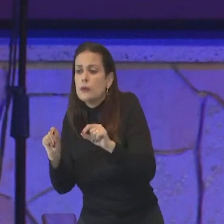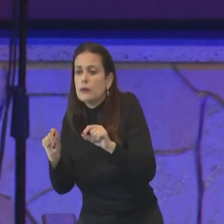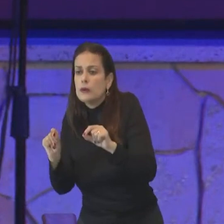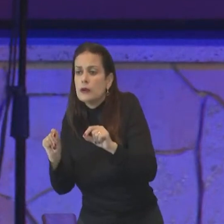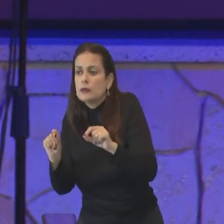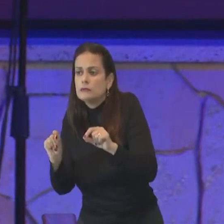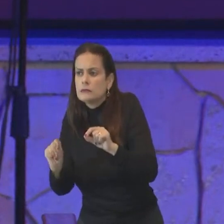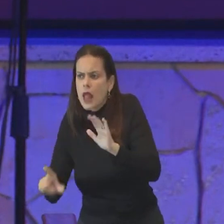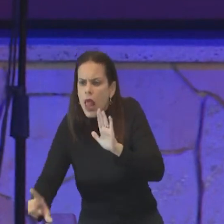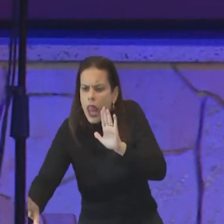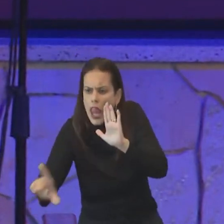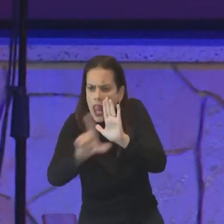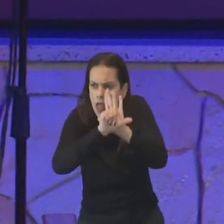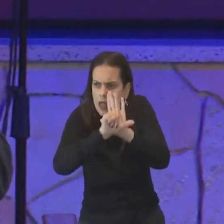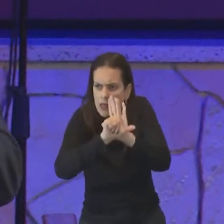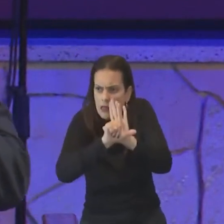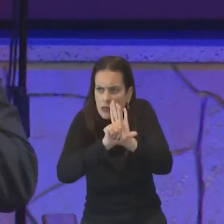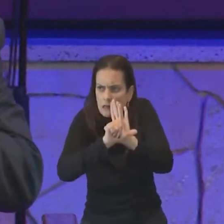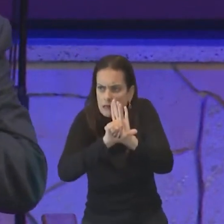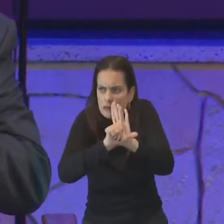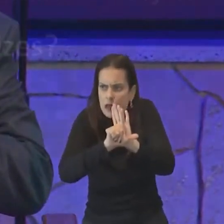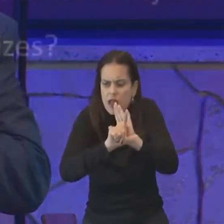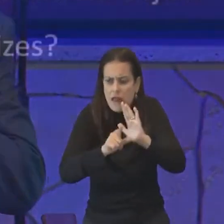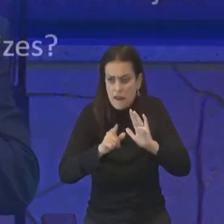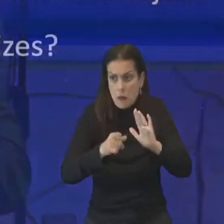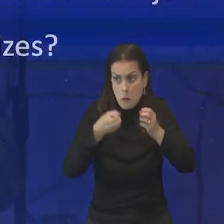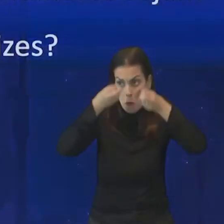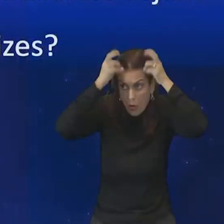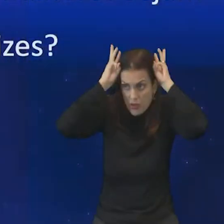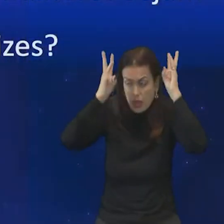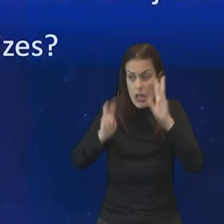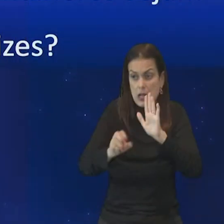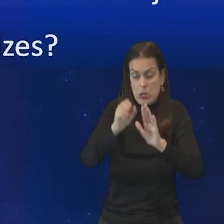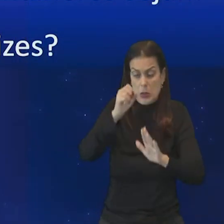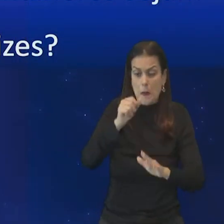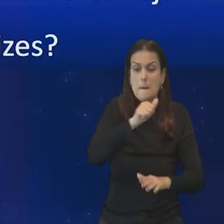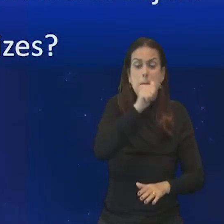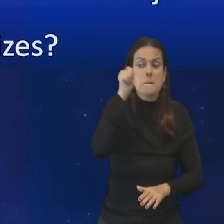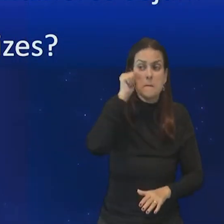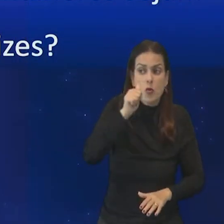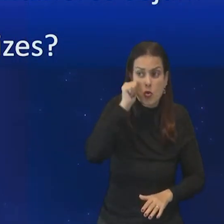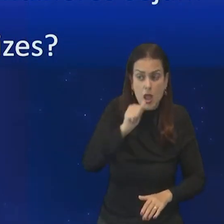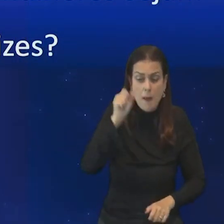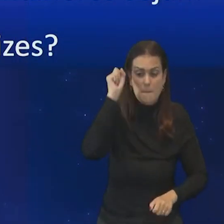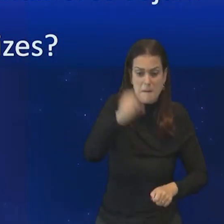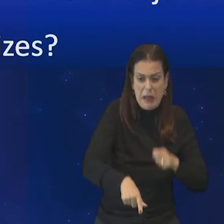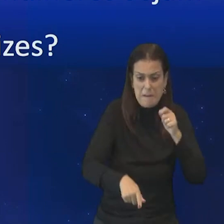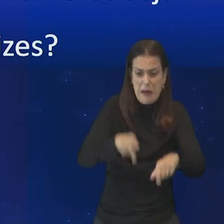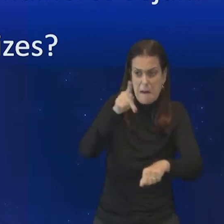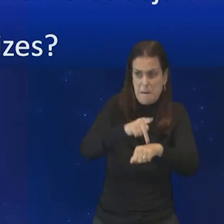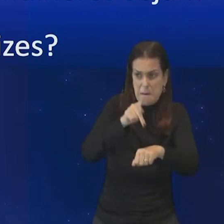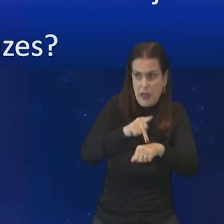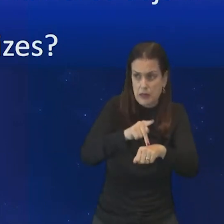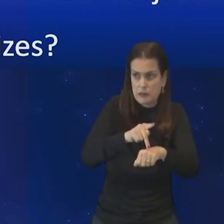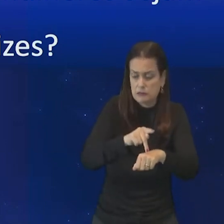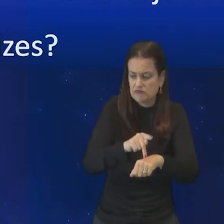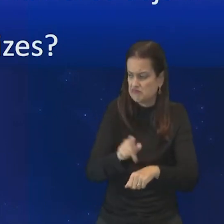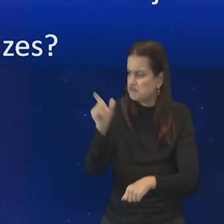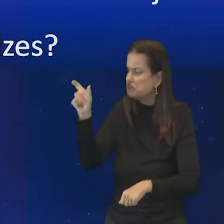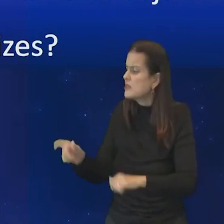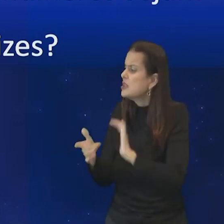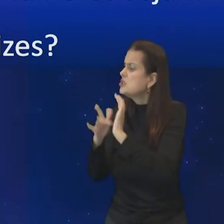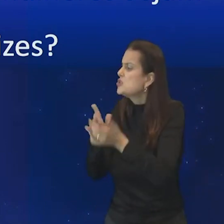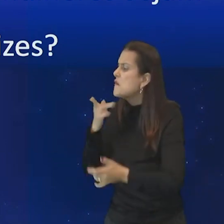Na lei, verso 5, nos mandou Moisés que tais mulheres sejam apedrejadas. Tu, pois, o que dizes? O que